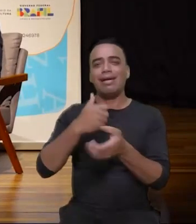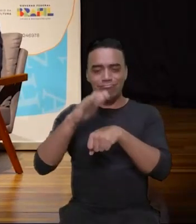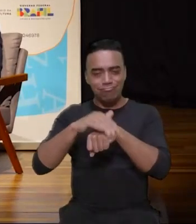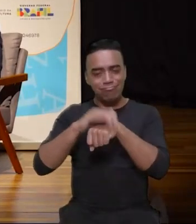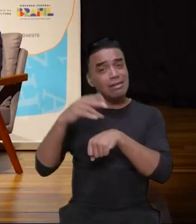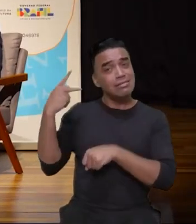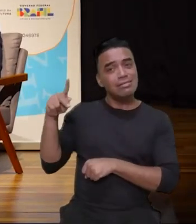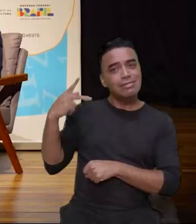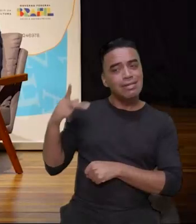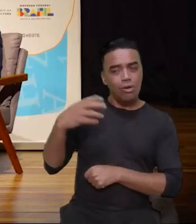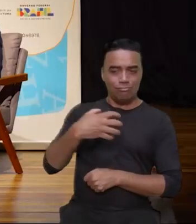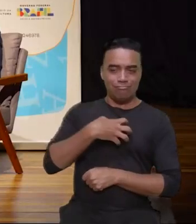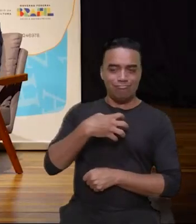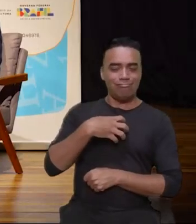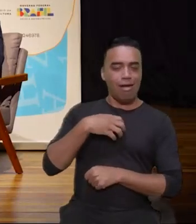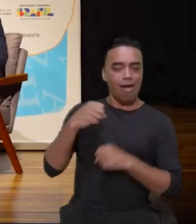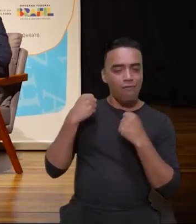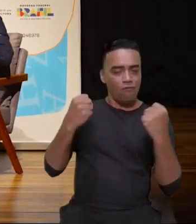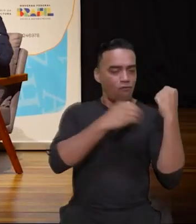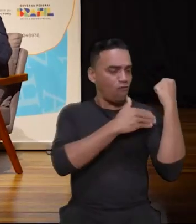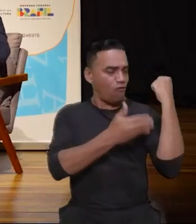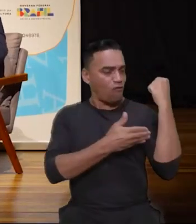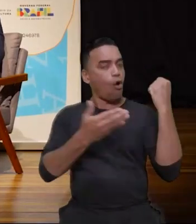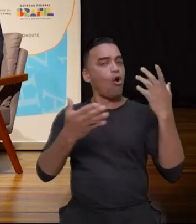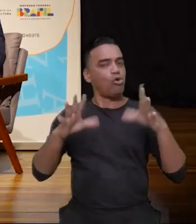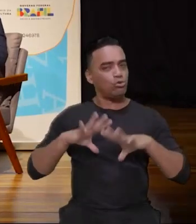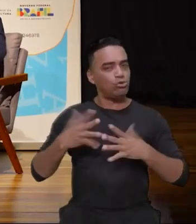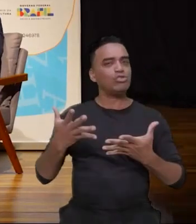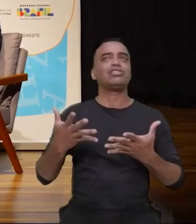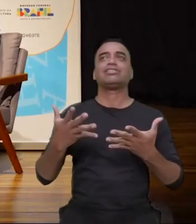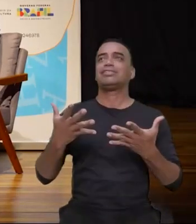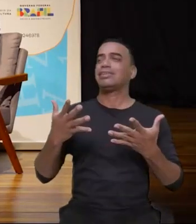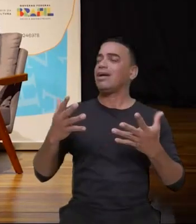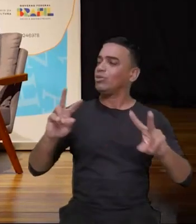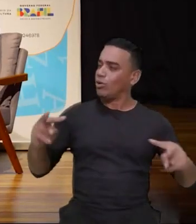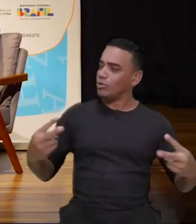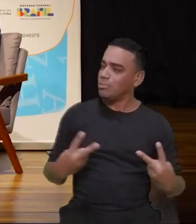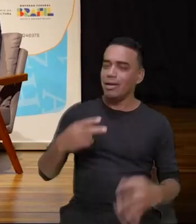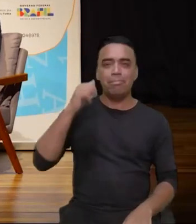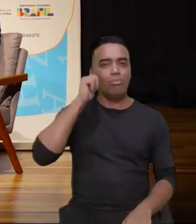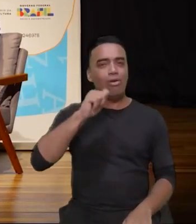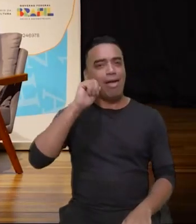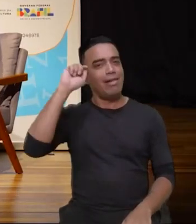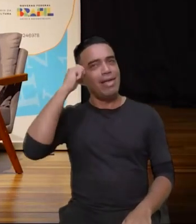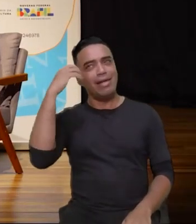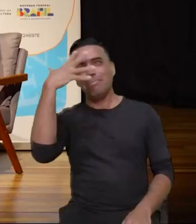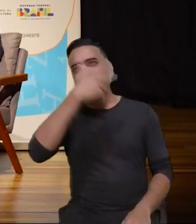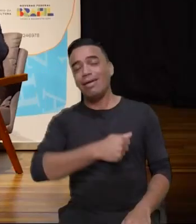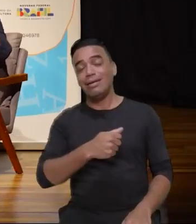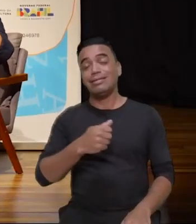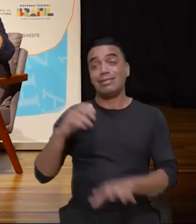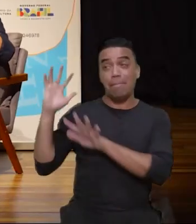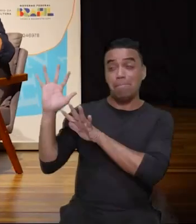que você tem essa força do reconhecimento da beleza da mulher negra, ainda mais depois da